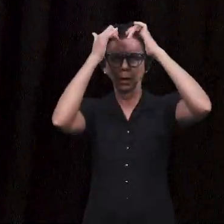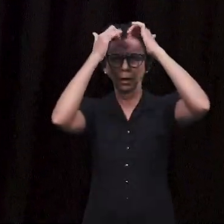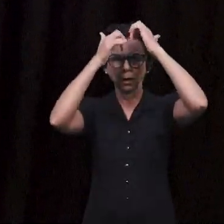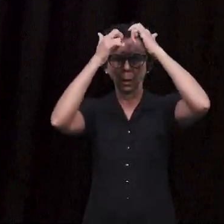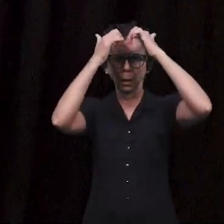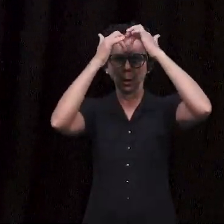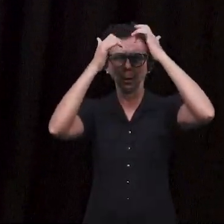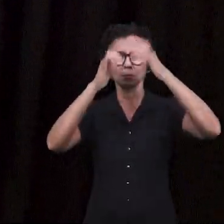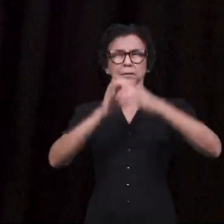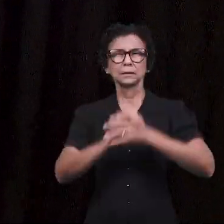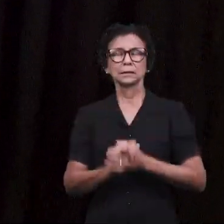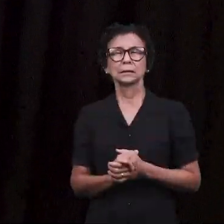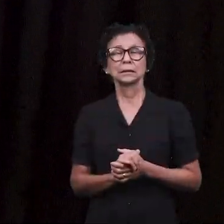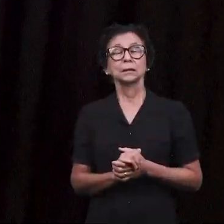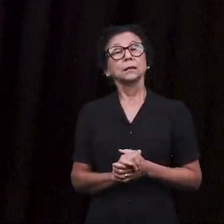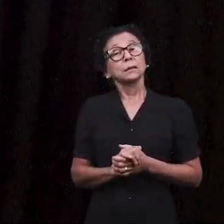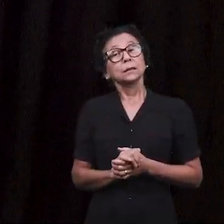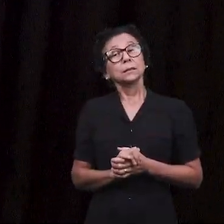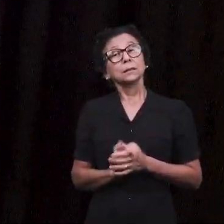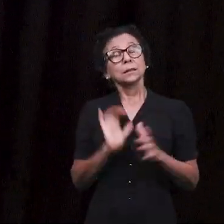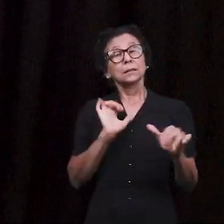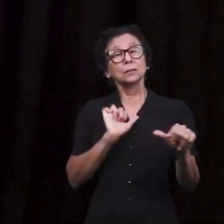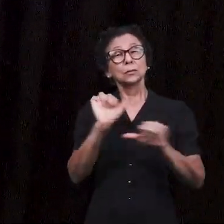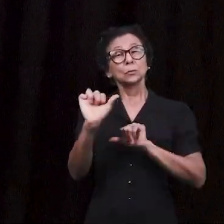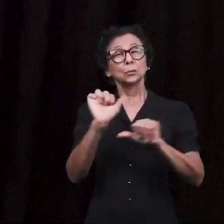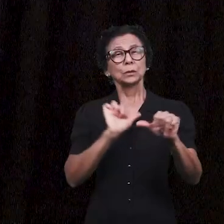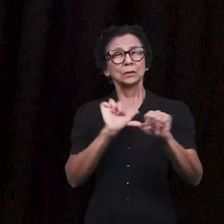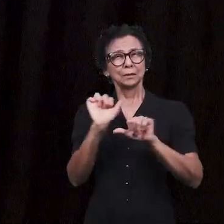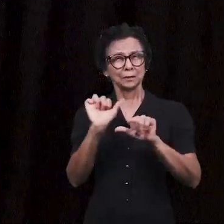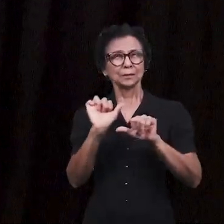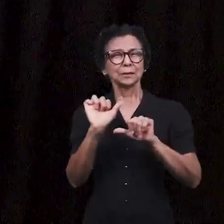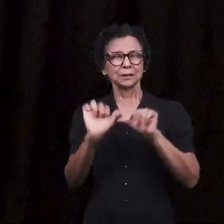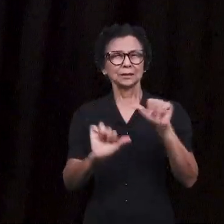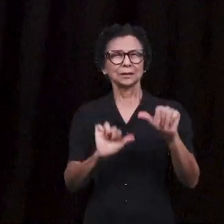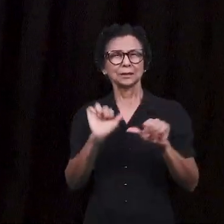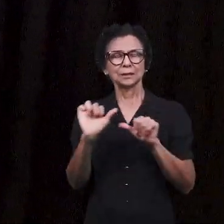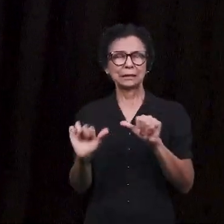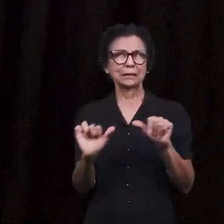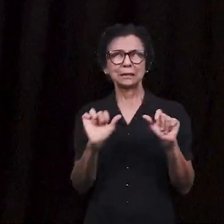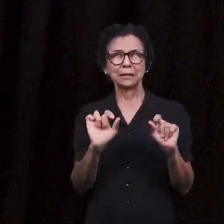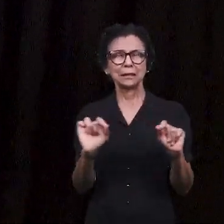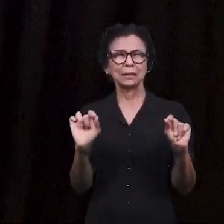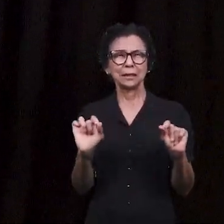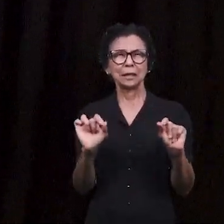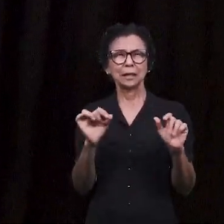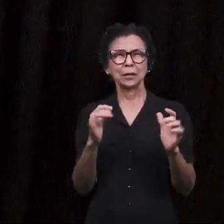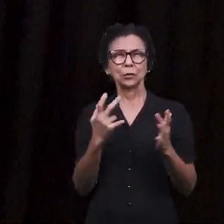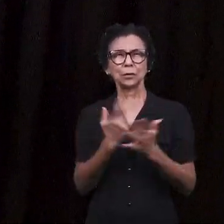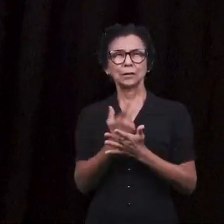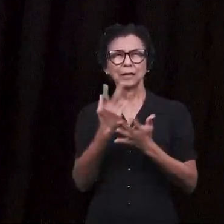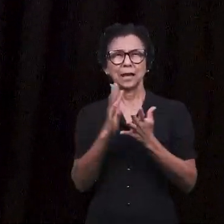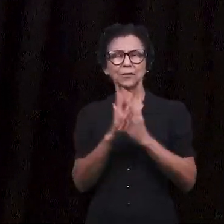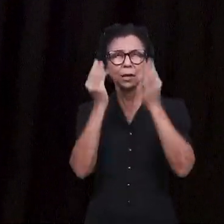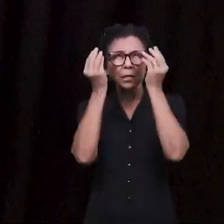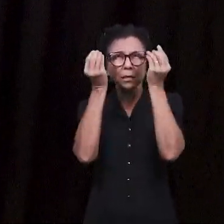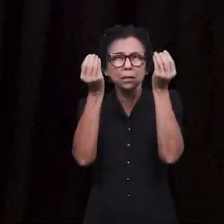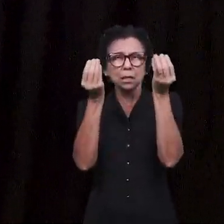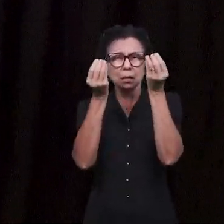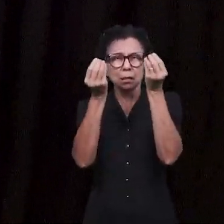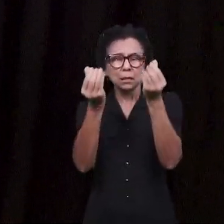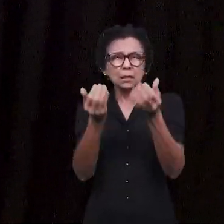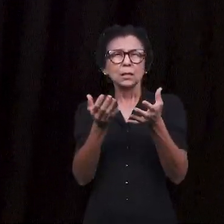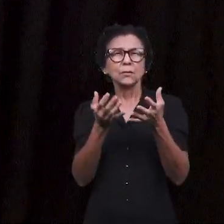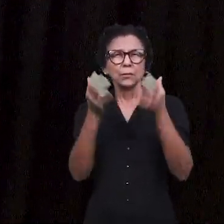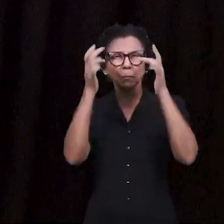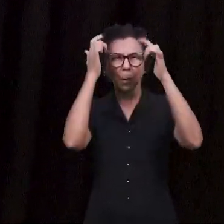cerebrais. Essas alterações, elas permitem, elas deixam a célula mais sensível a